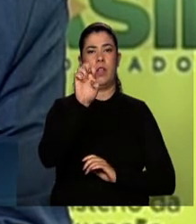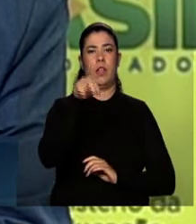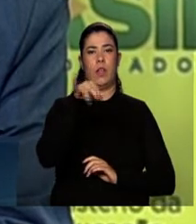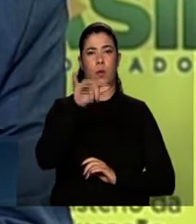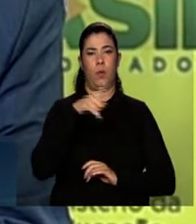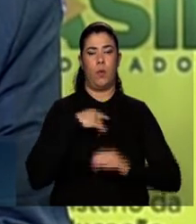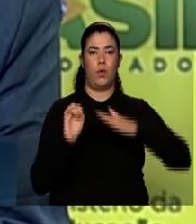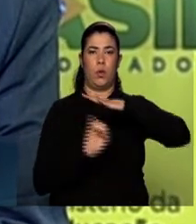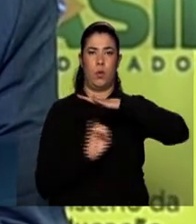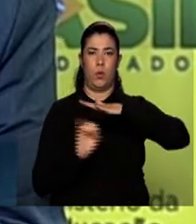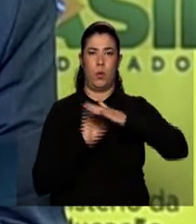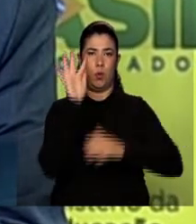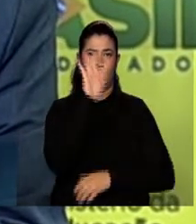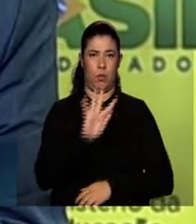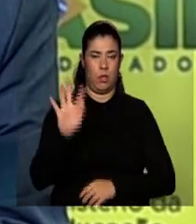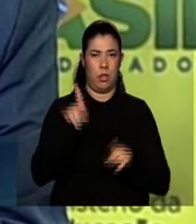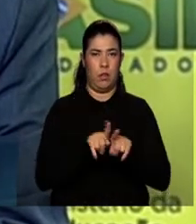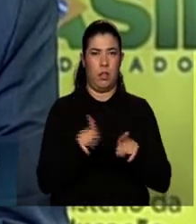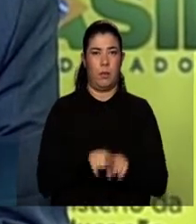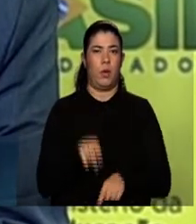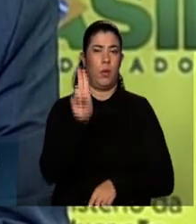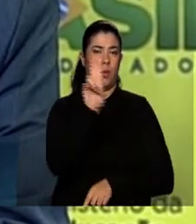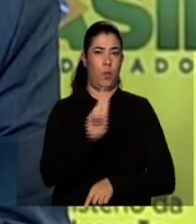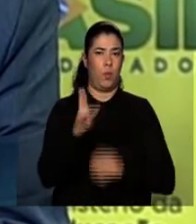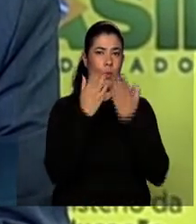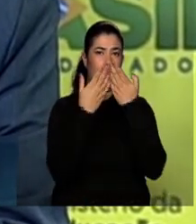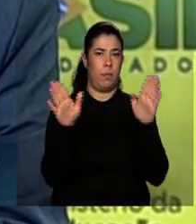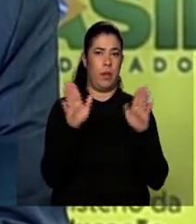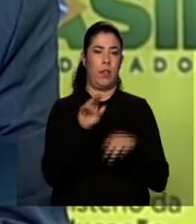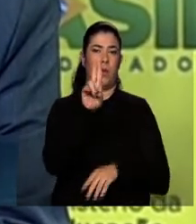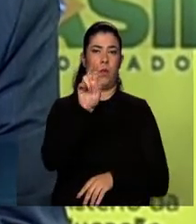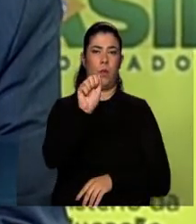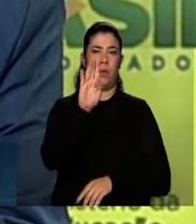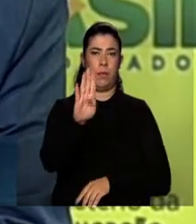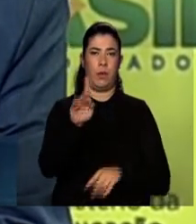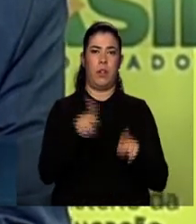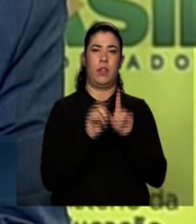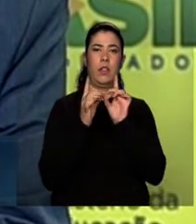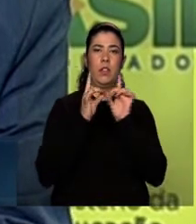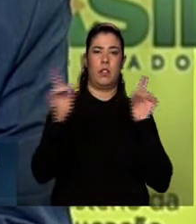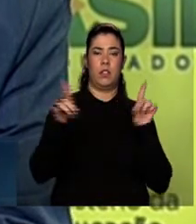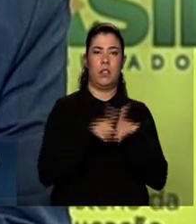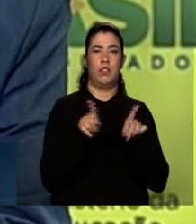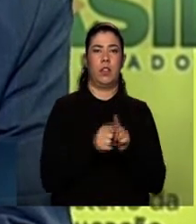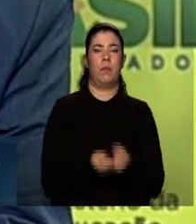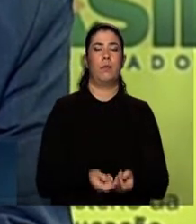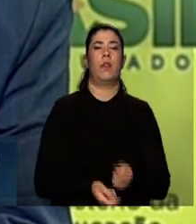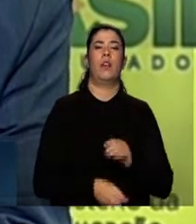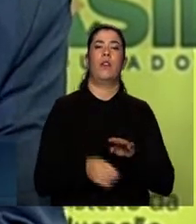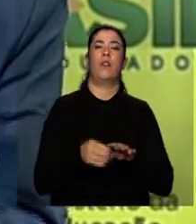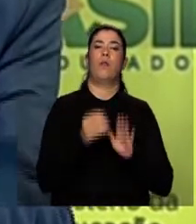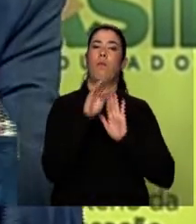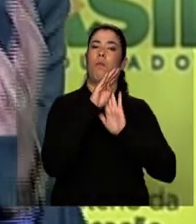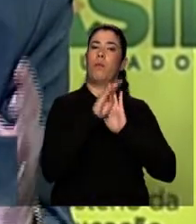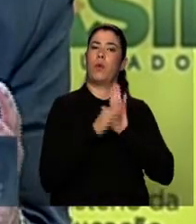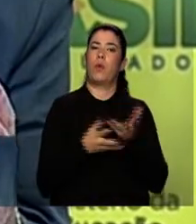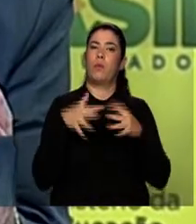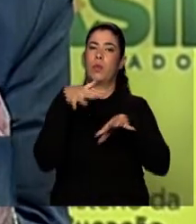federais, a Universidade Aberta do Brasil, que é o ensino à distância, e programas de inclusão ProUni e FIES. Então,